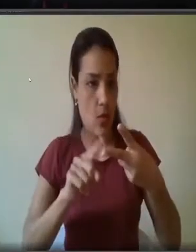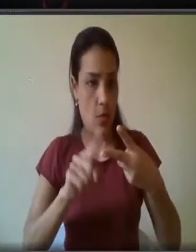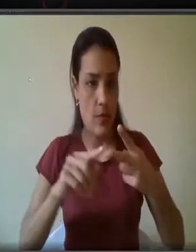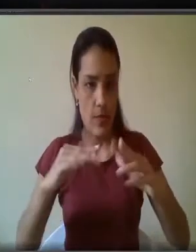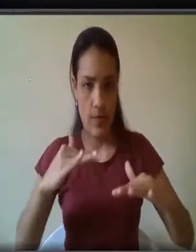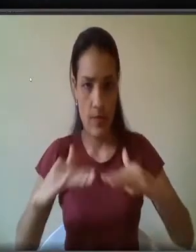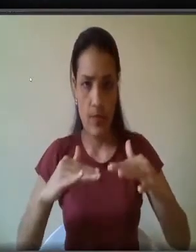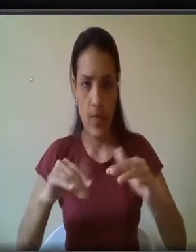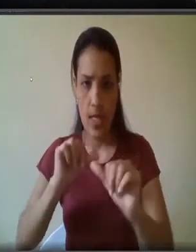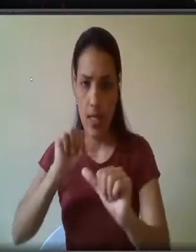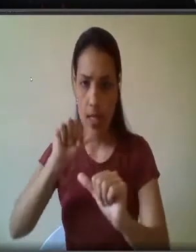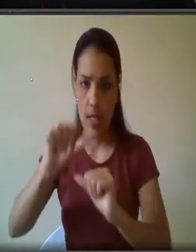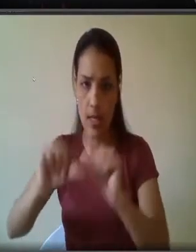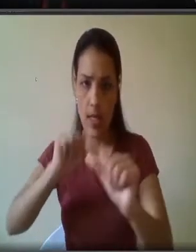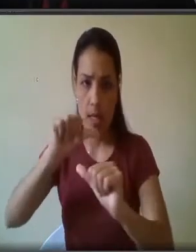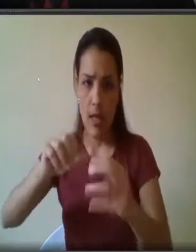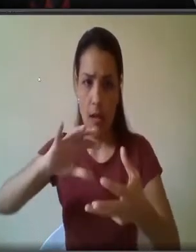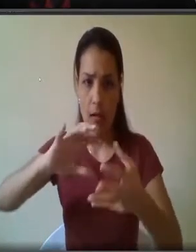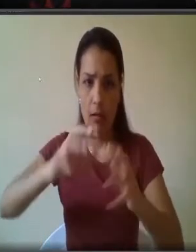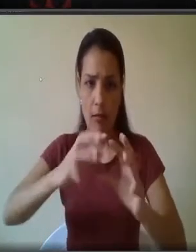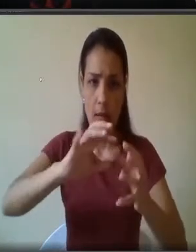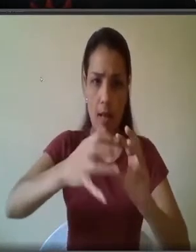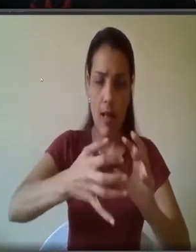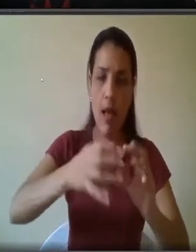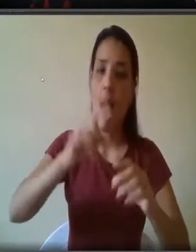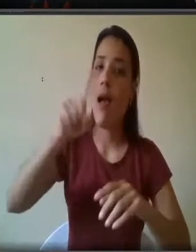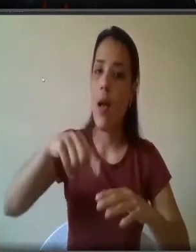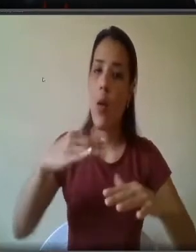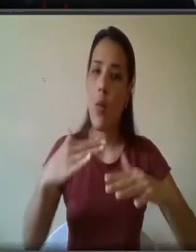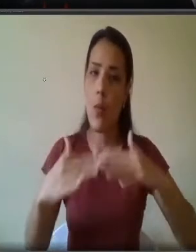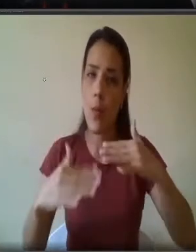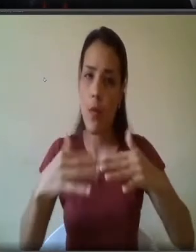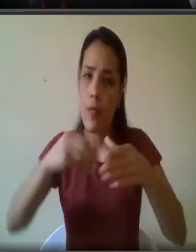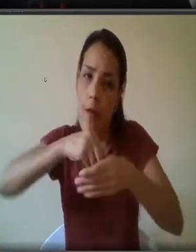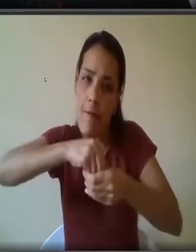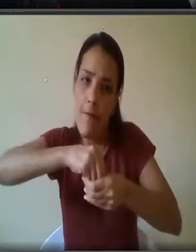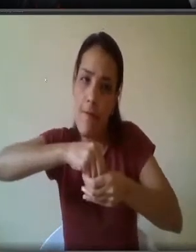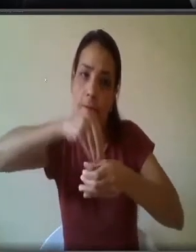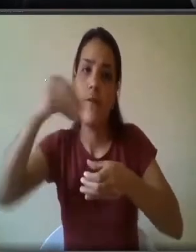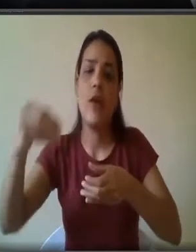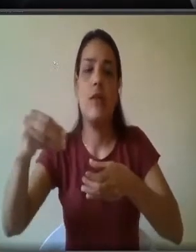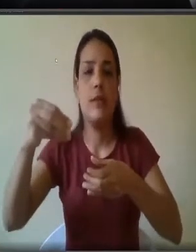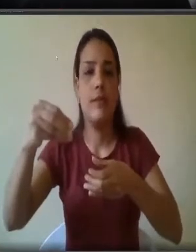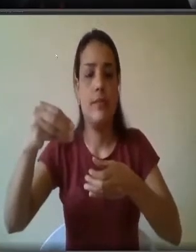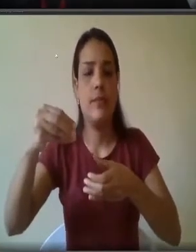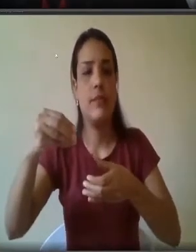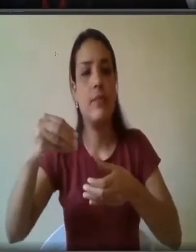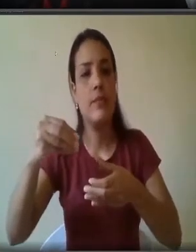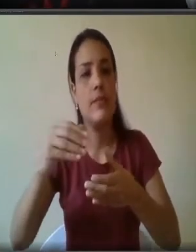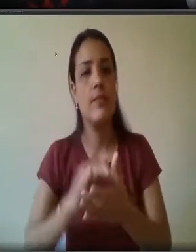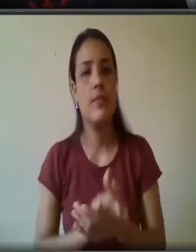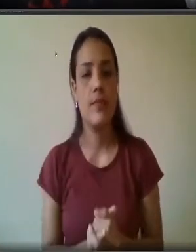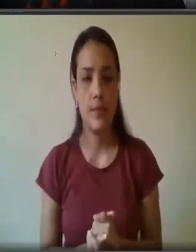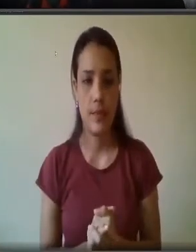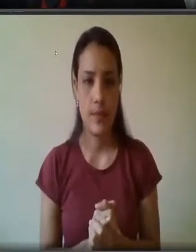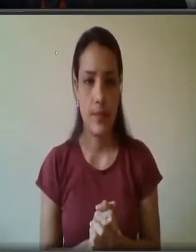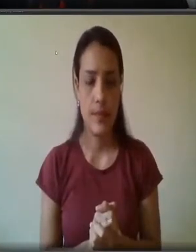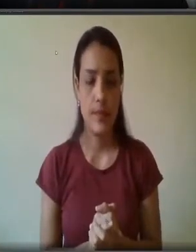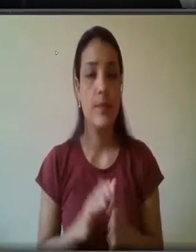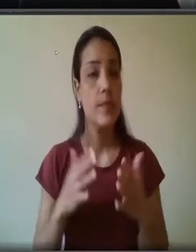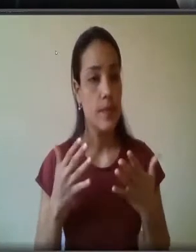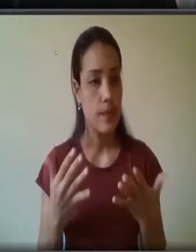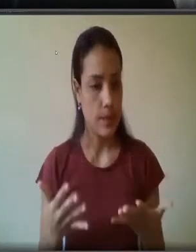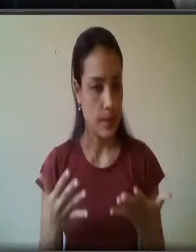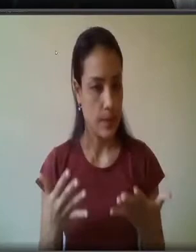transforma, externo, movimento externo, ou agentes externos, ou agentes exógenos. E aí,